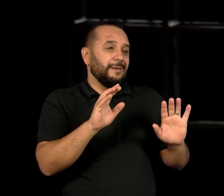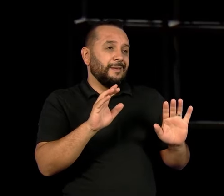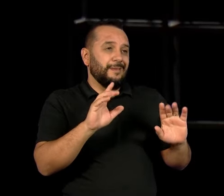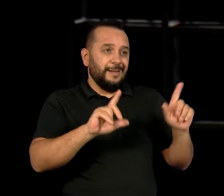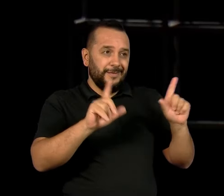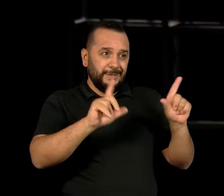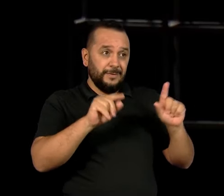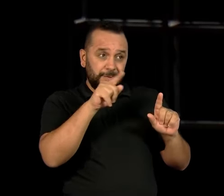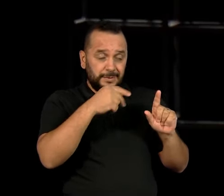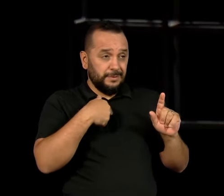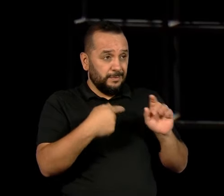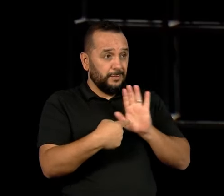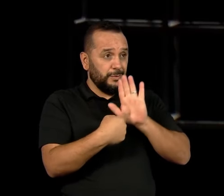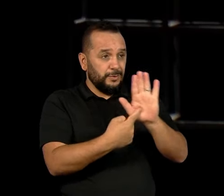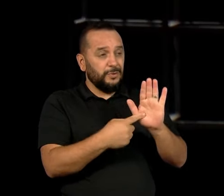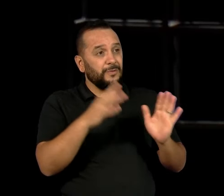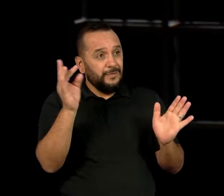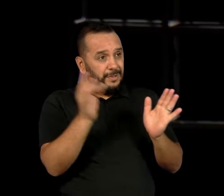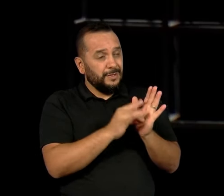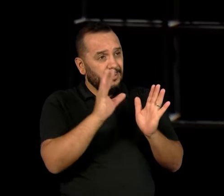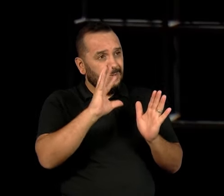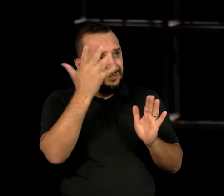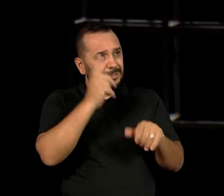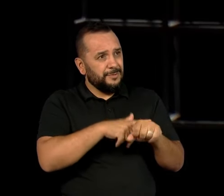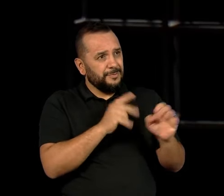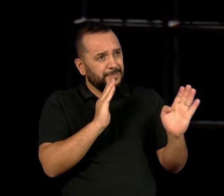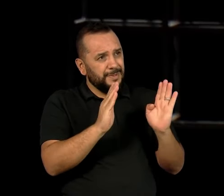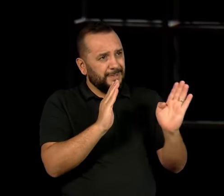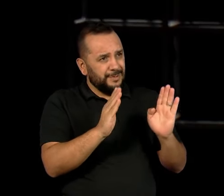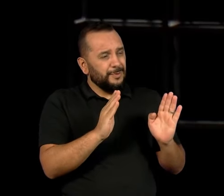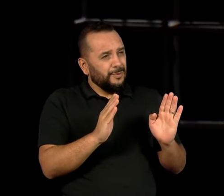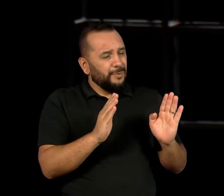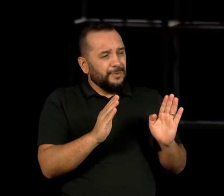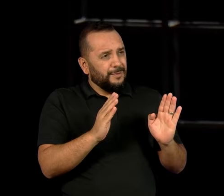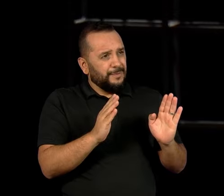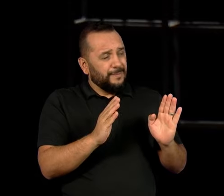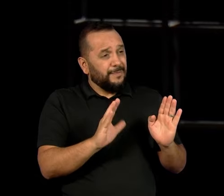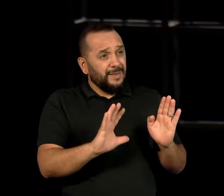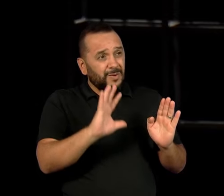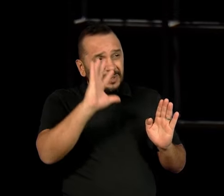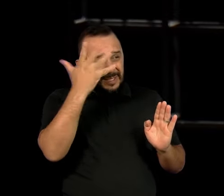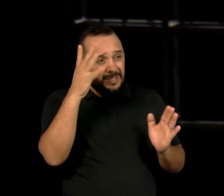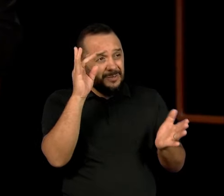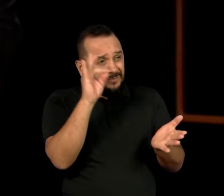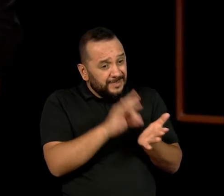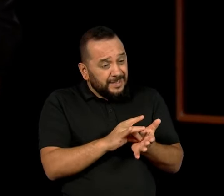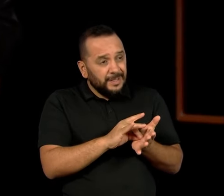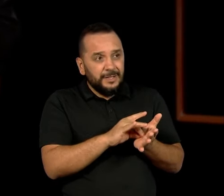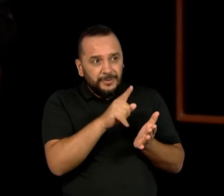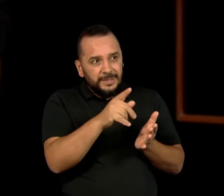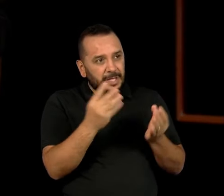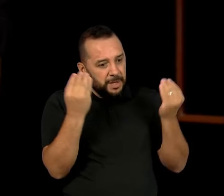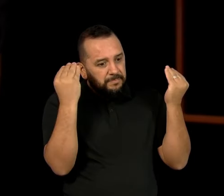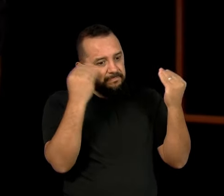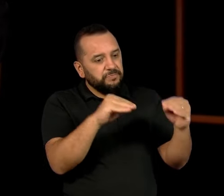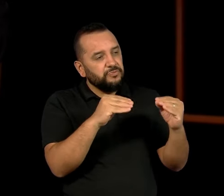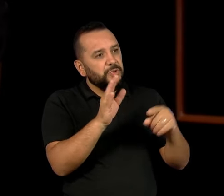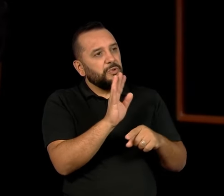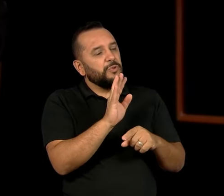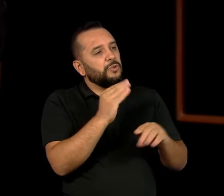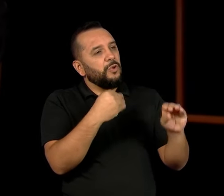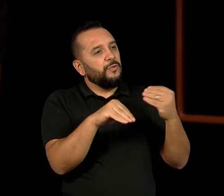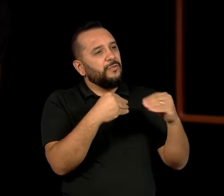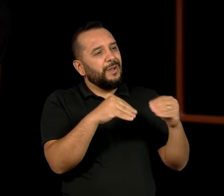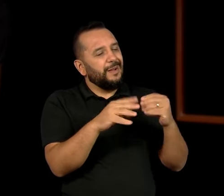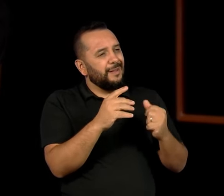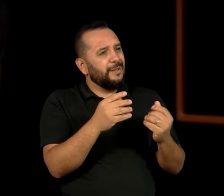ali verídicos daquela época. Que cuidados você tomou para falar daquele período? Então foi uma experiência muito